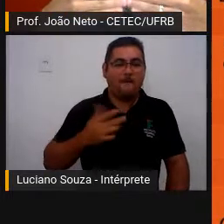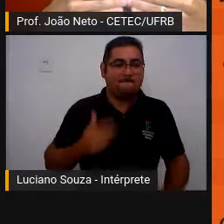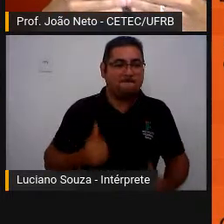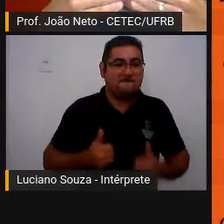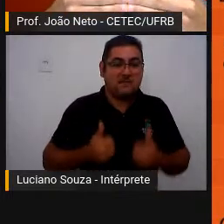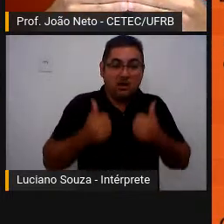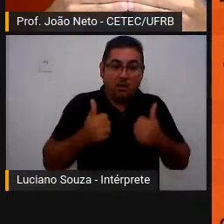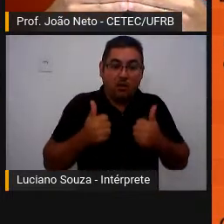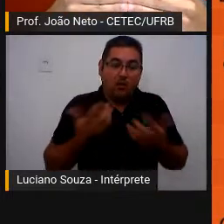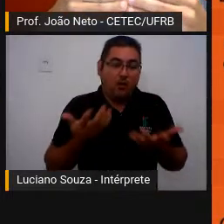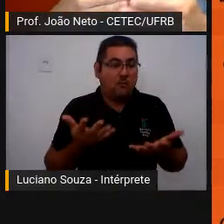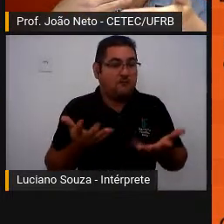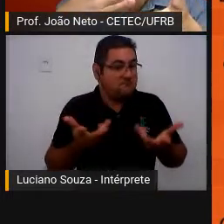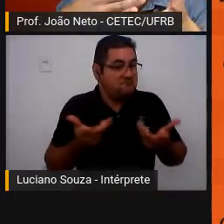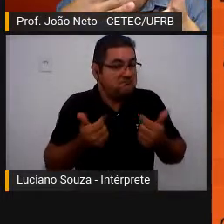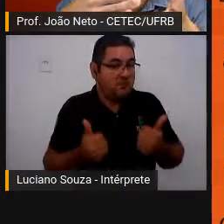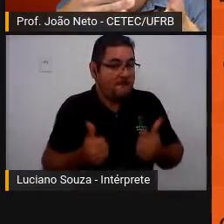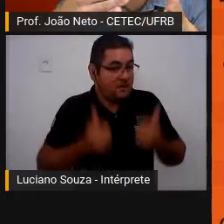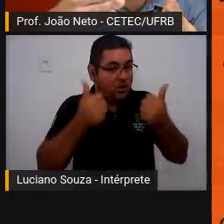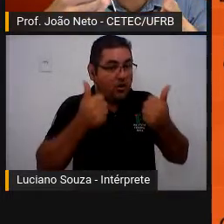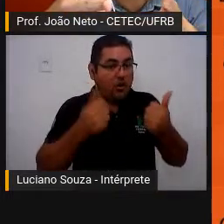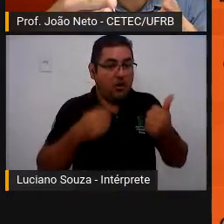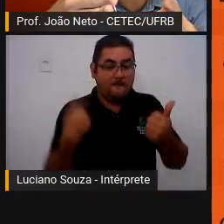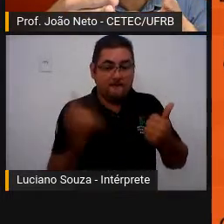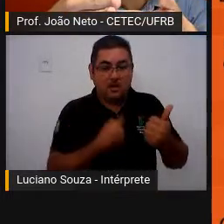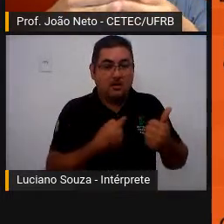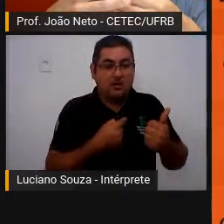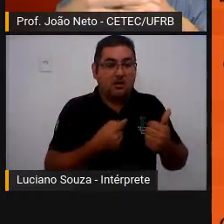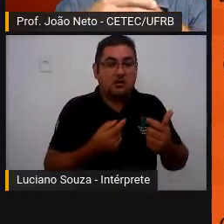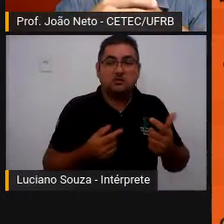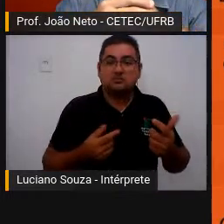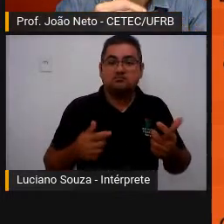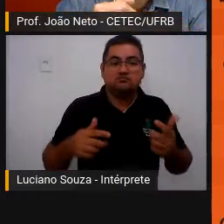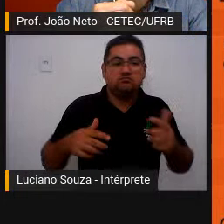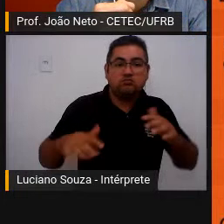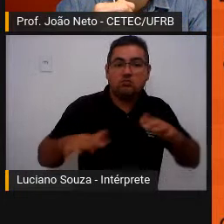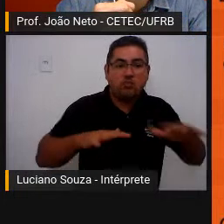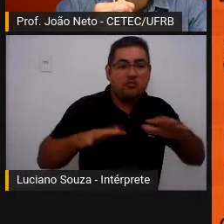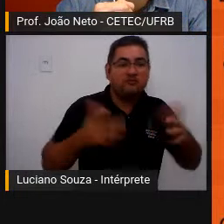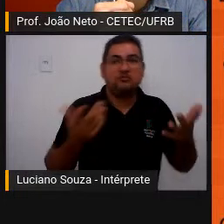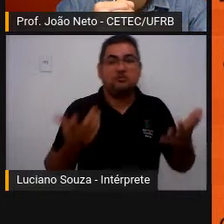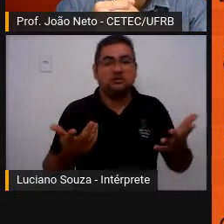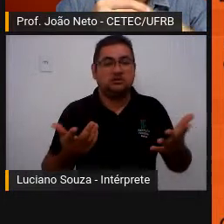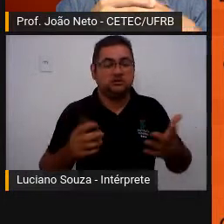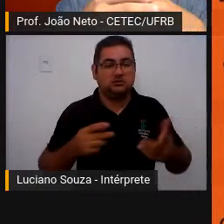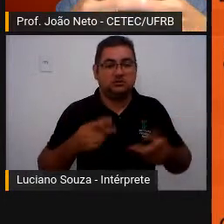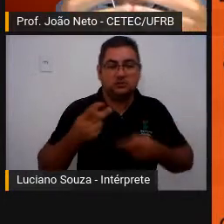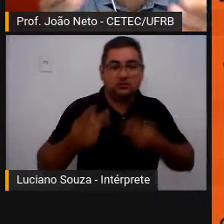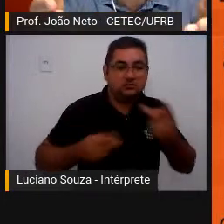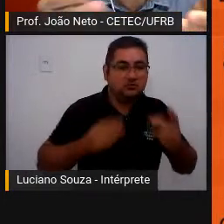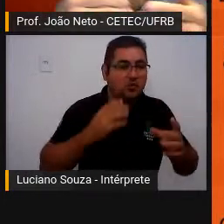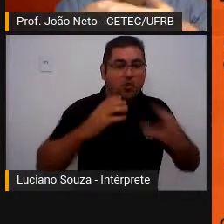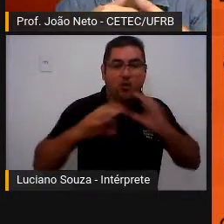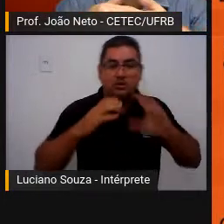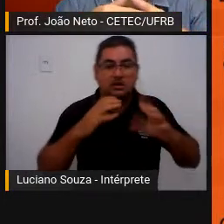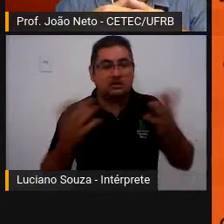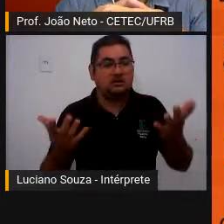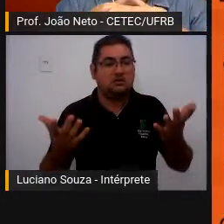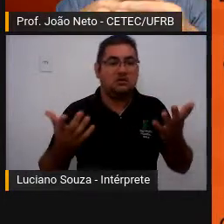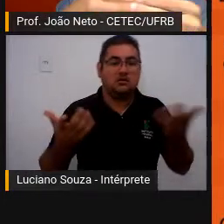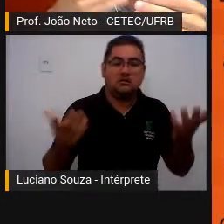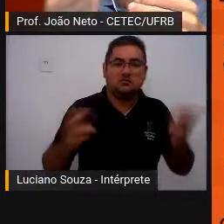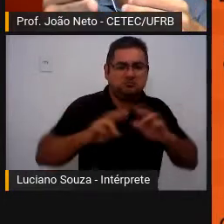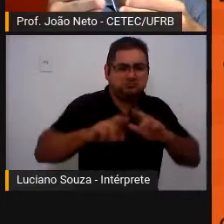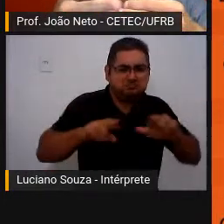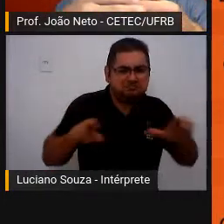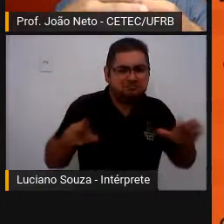o potencializam as funcionalidades da pessoa com deficiência é interessante